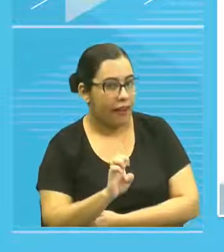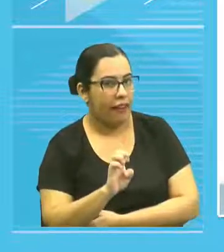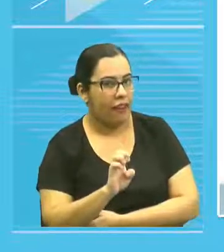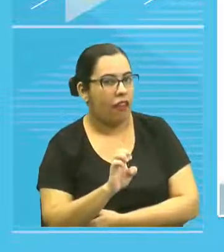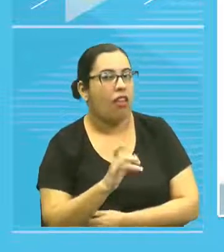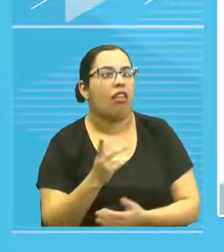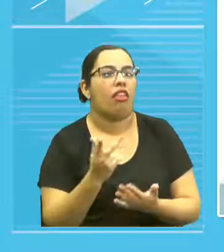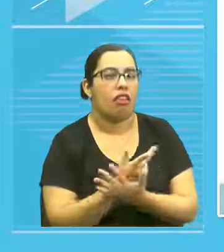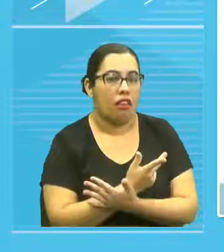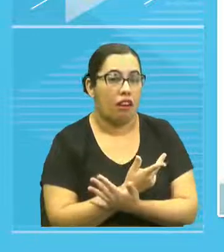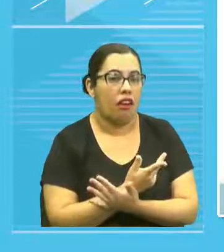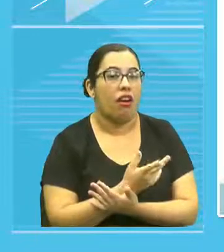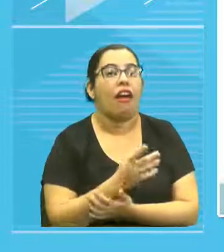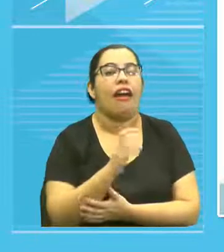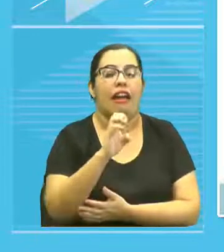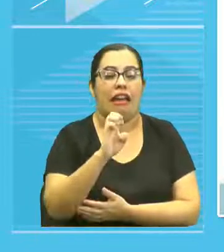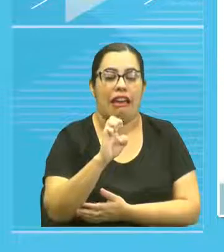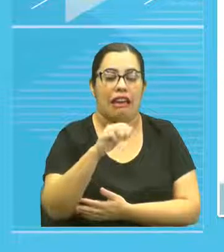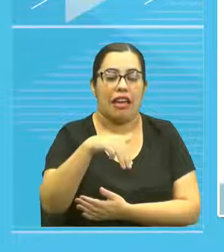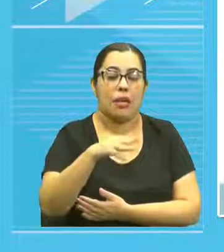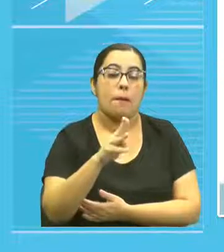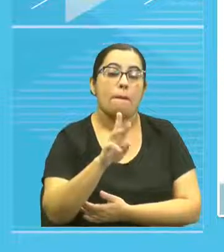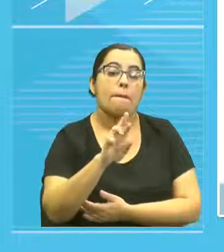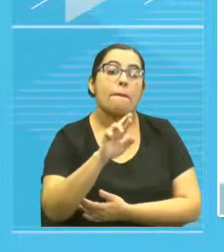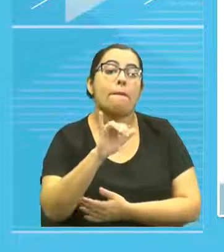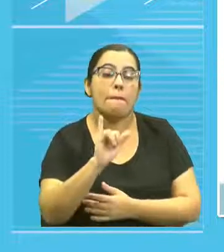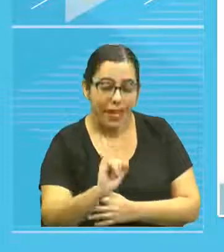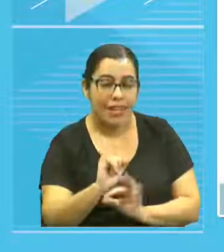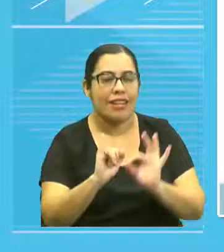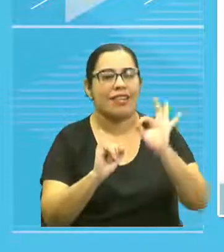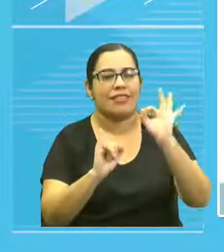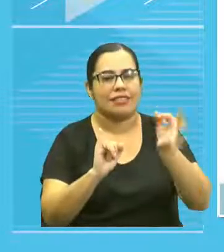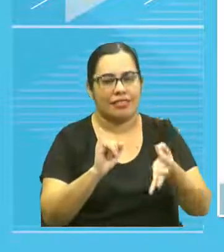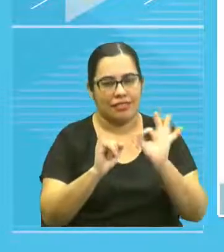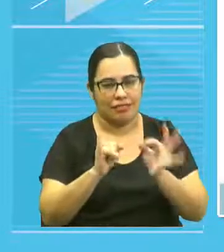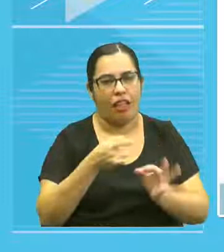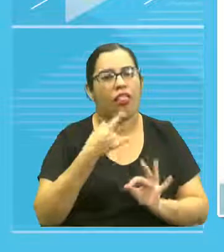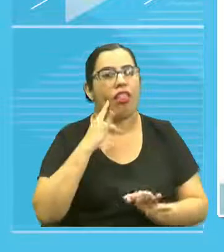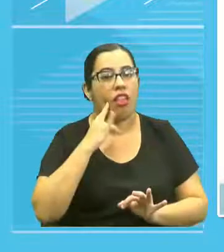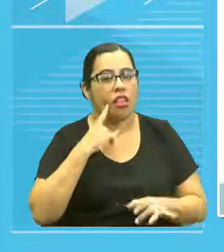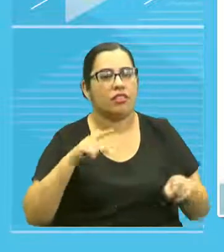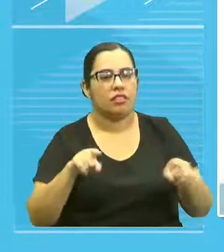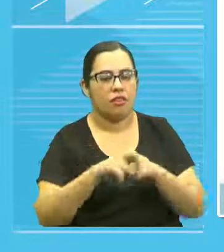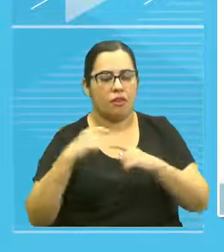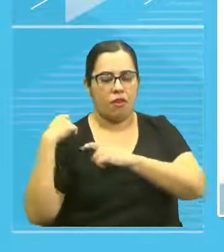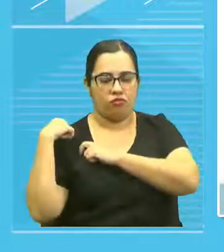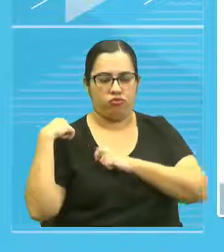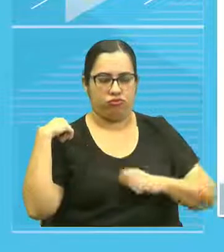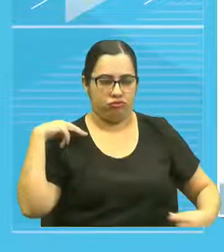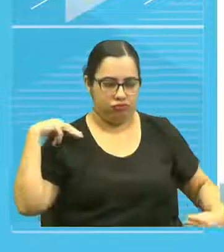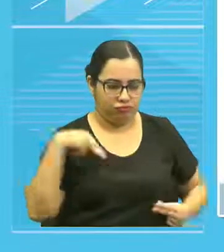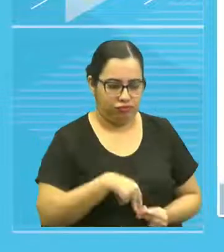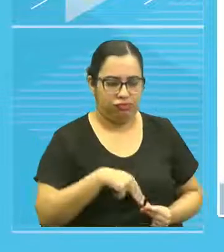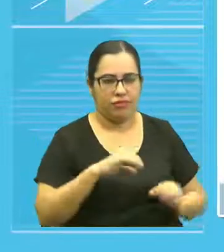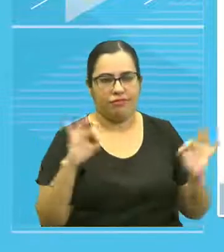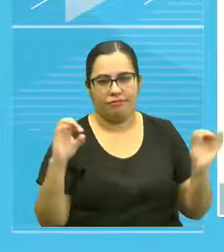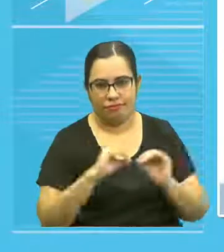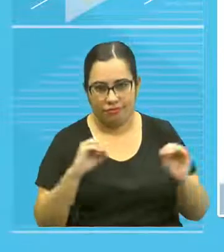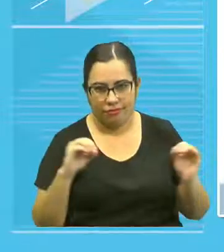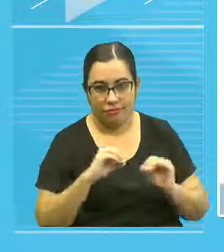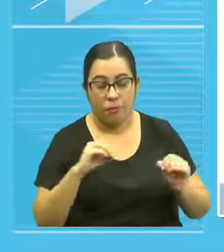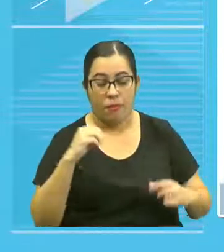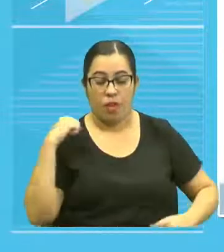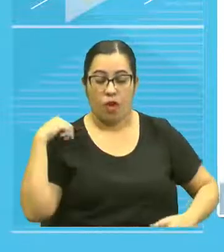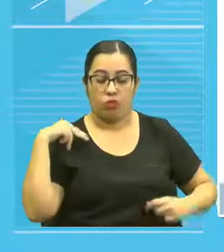ortográfico é embriagado e também porque não fazia Uso do cinto de segurança aí de